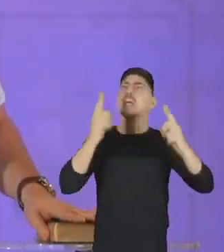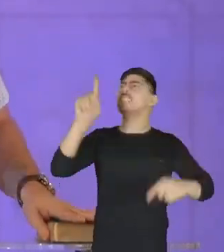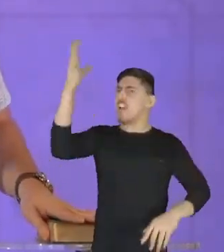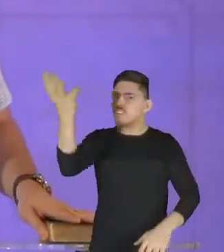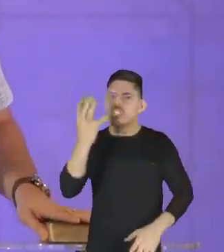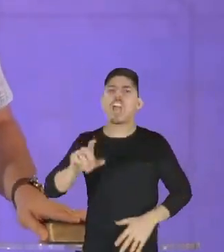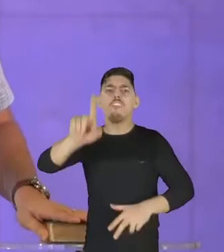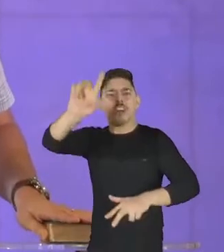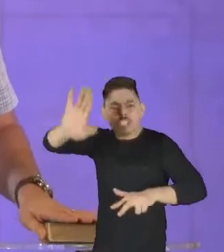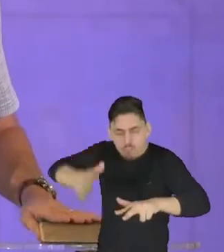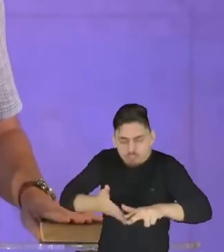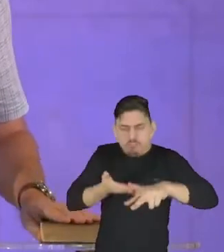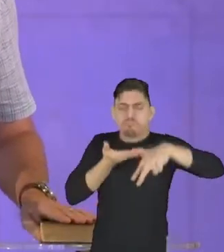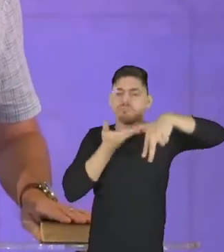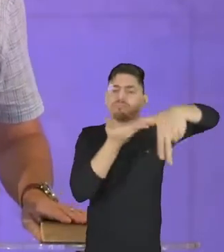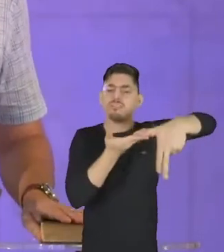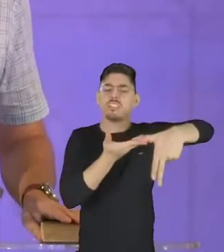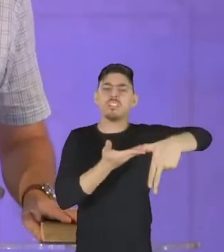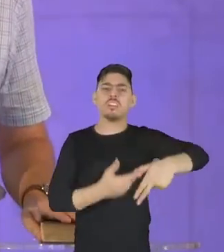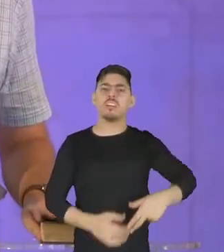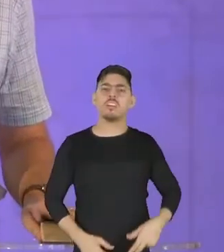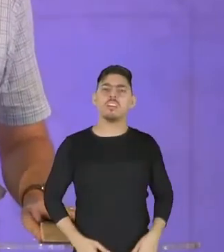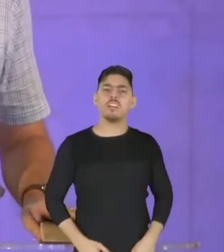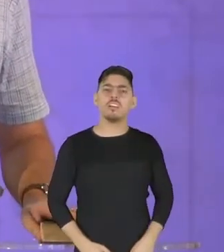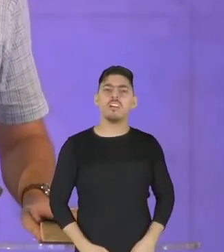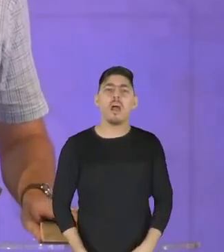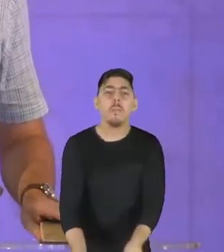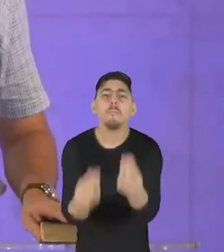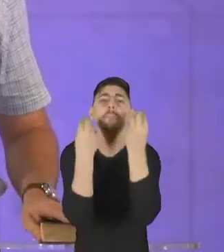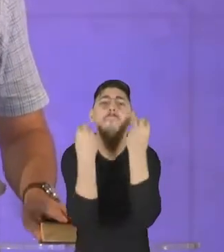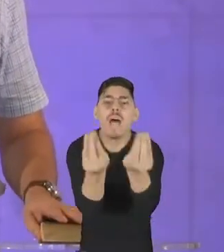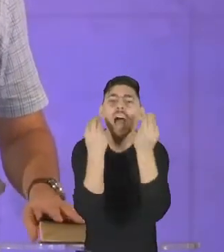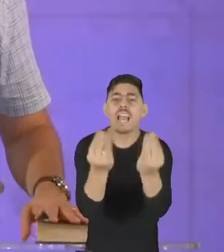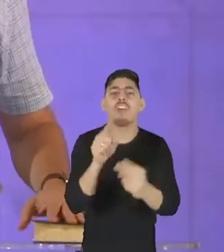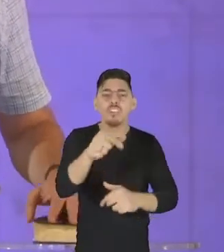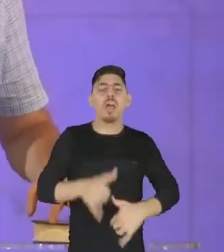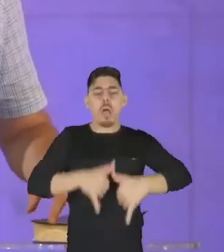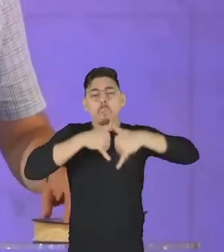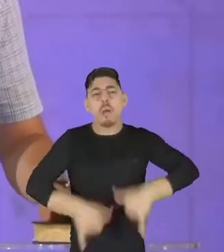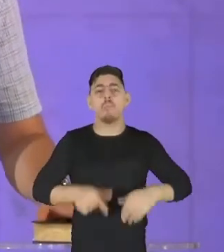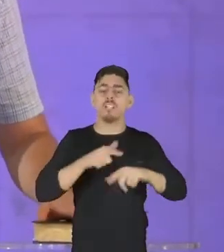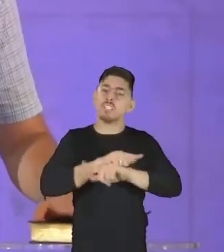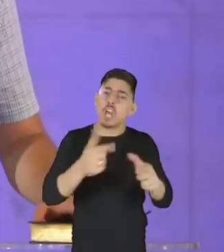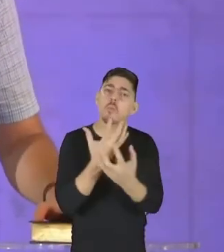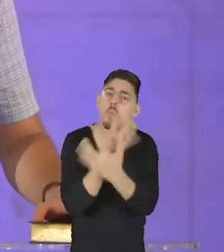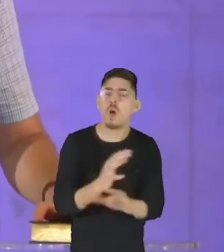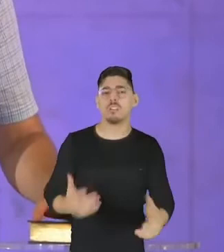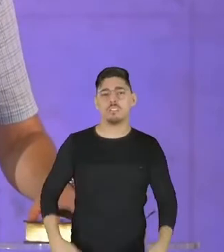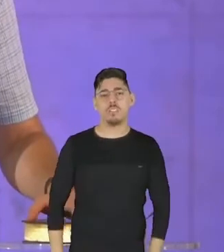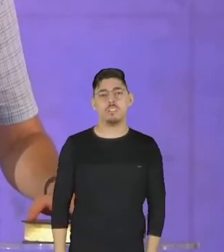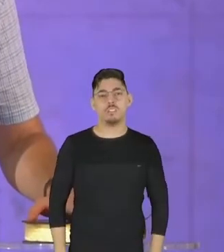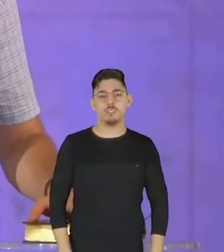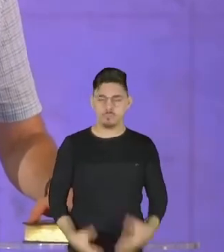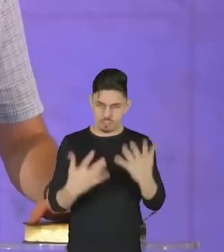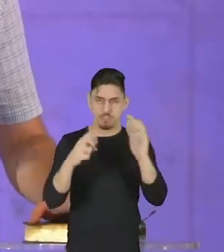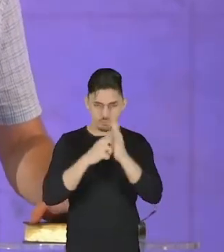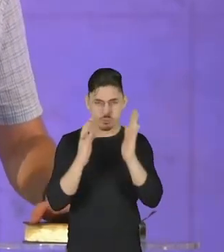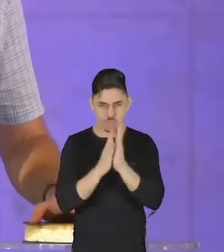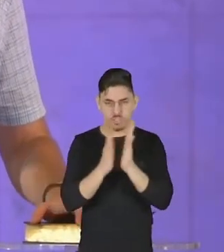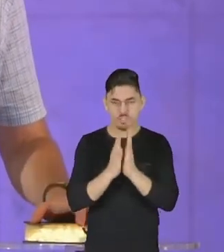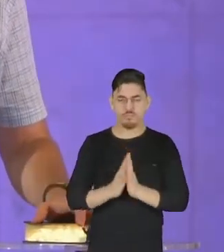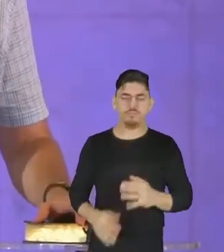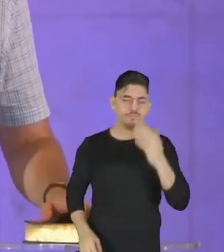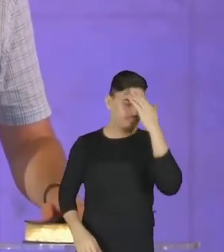Não há motivos para ficar no deserto. Eu convido você a orar comigo neste momento. Não